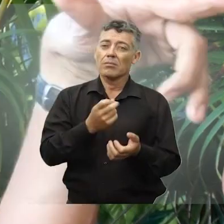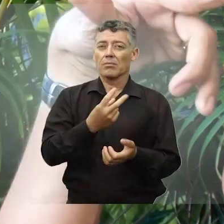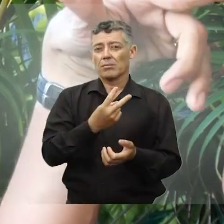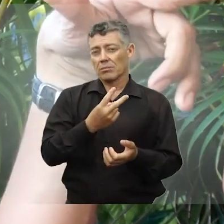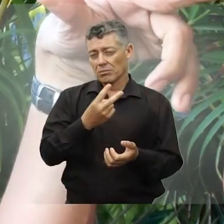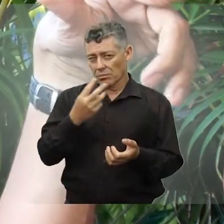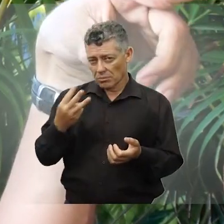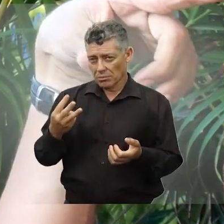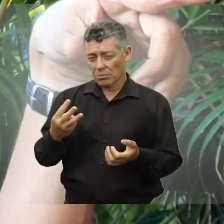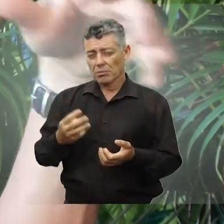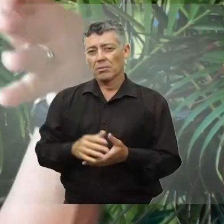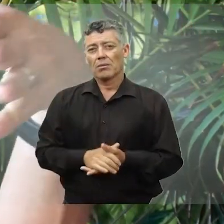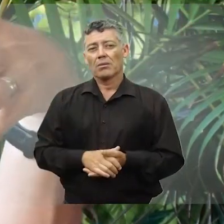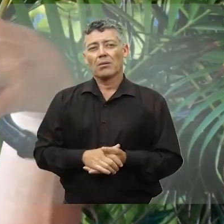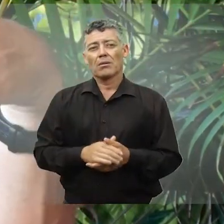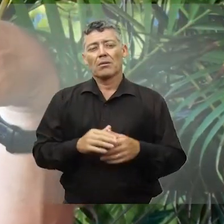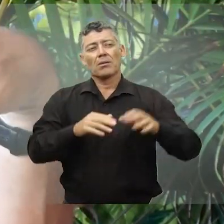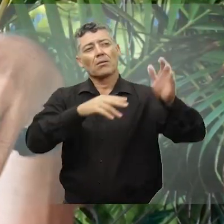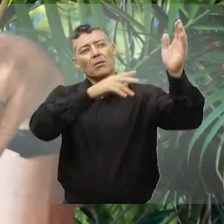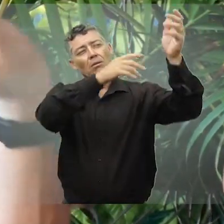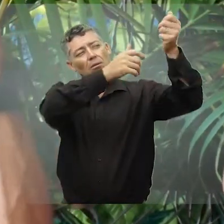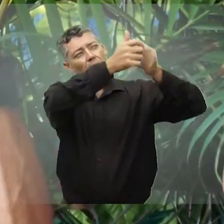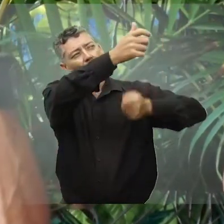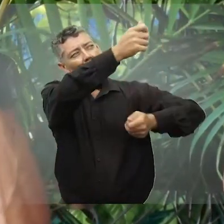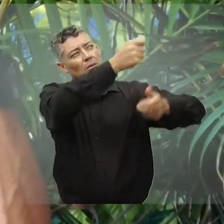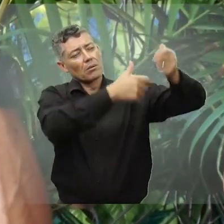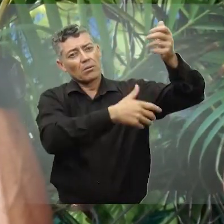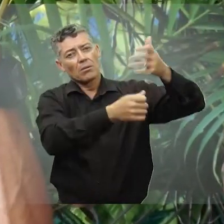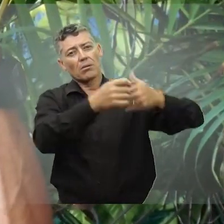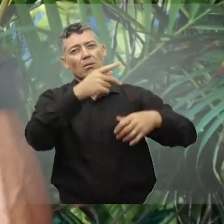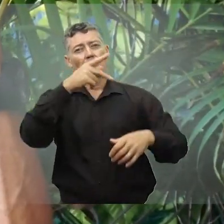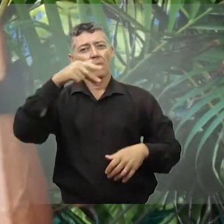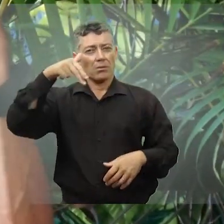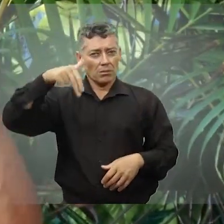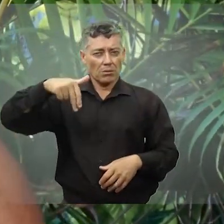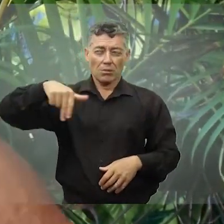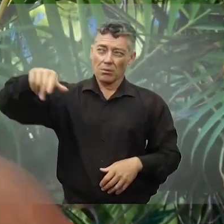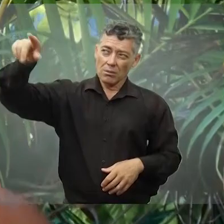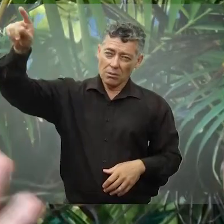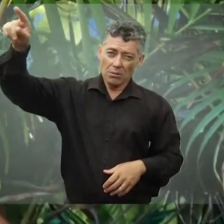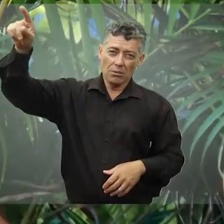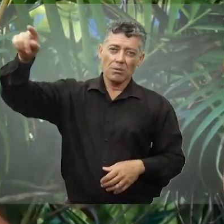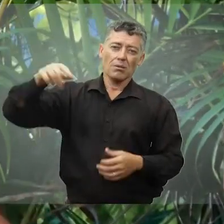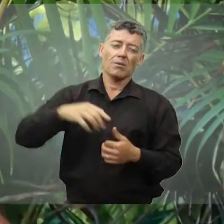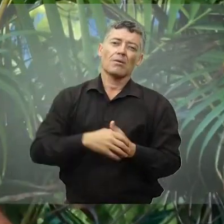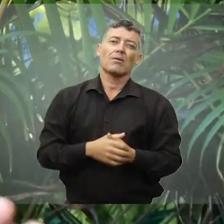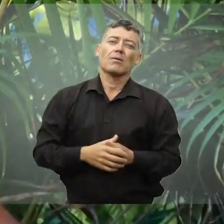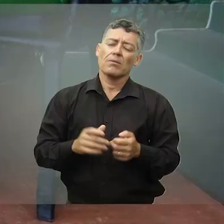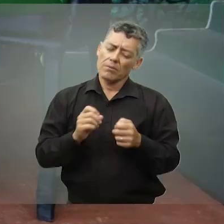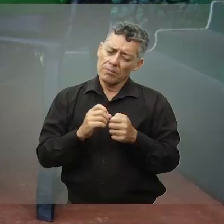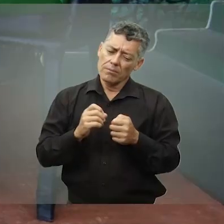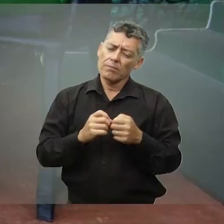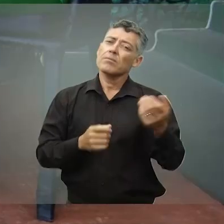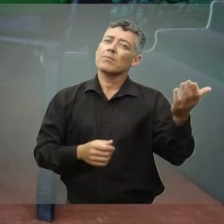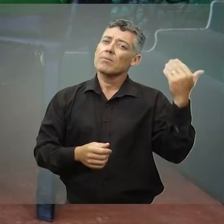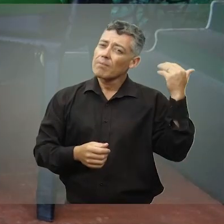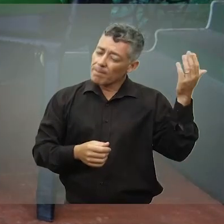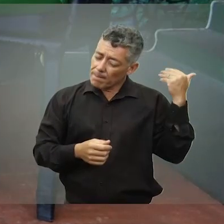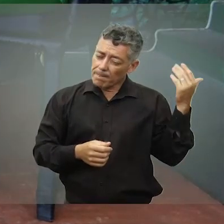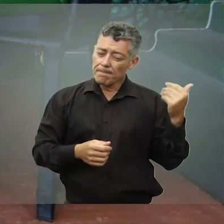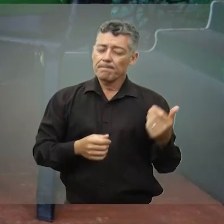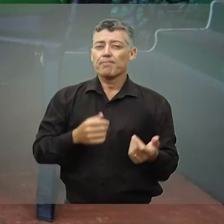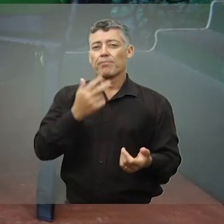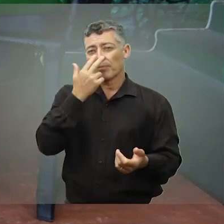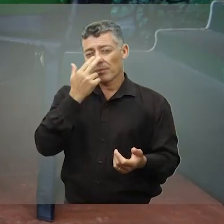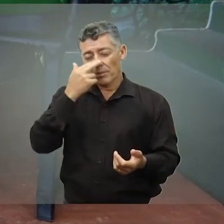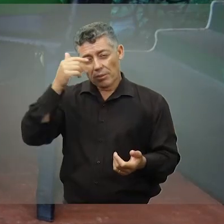fiz um rapel no palco, em Ponta Negra, no Carnaval, de uma maneira que eu nunca tinha feito. Porque eu queria